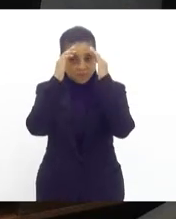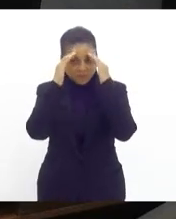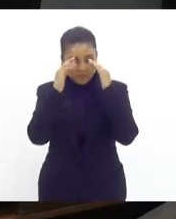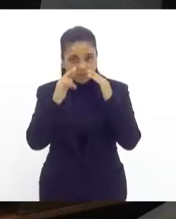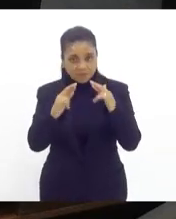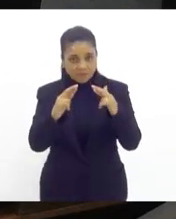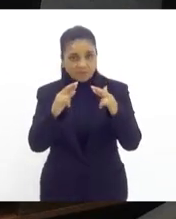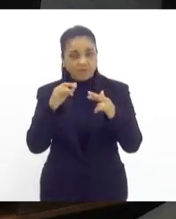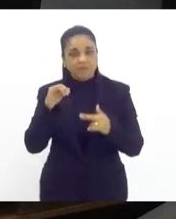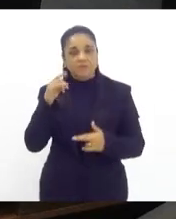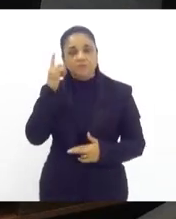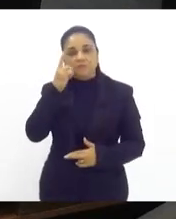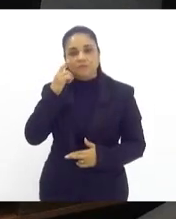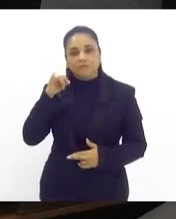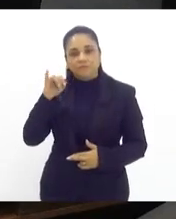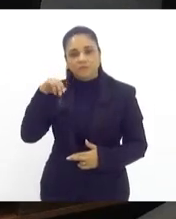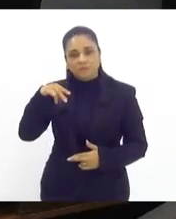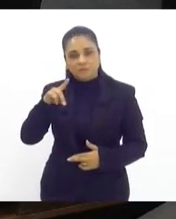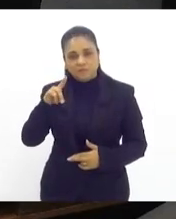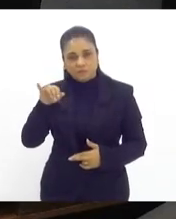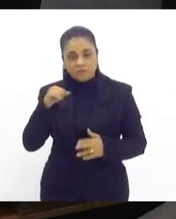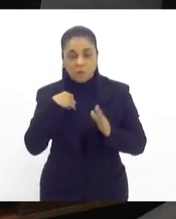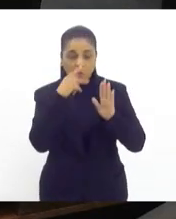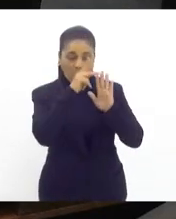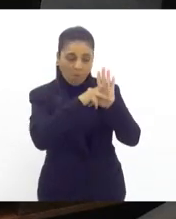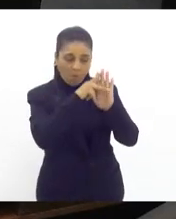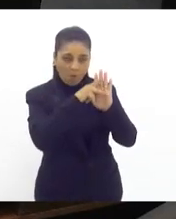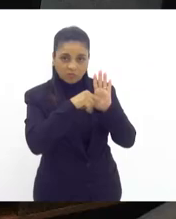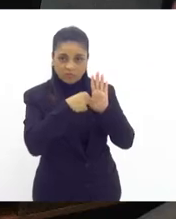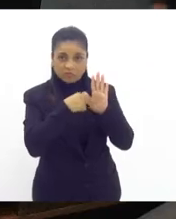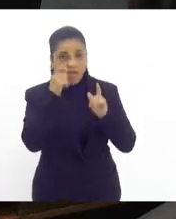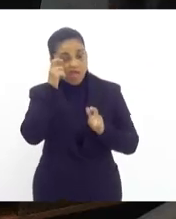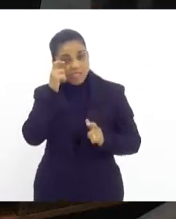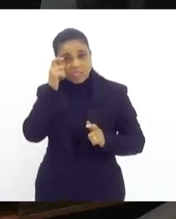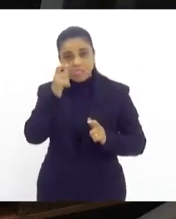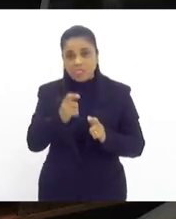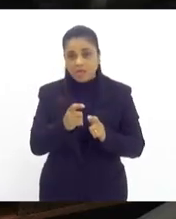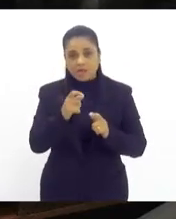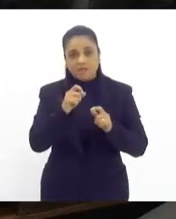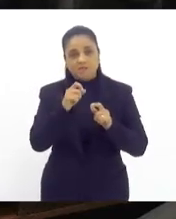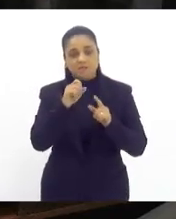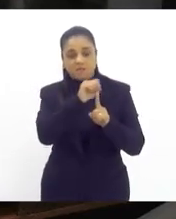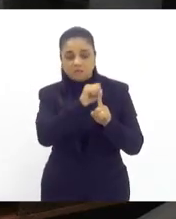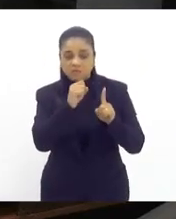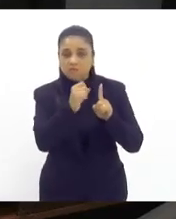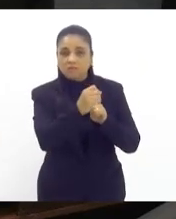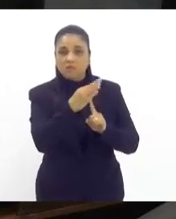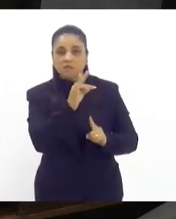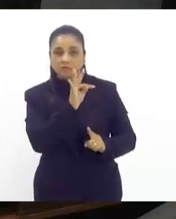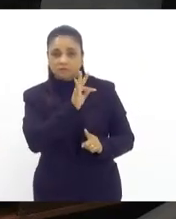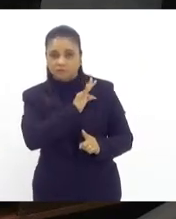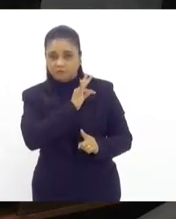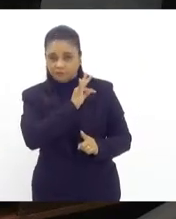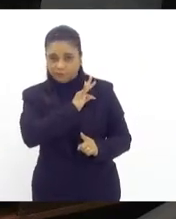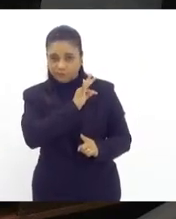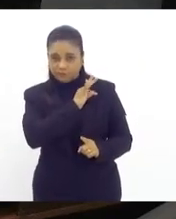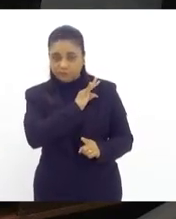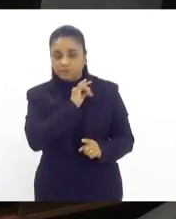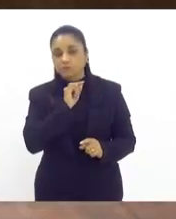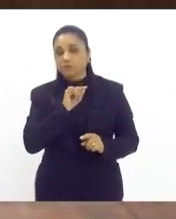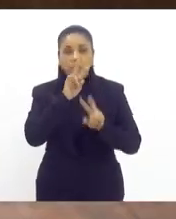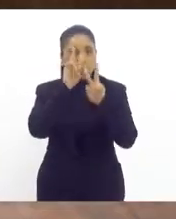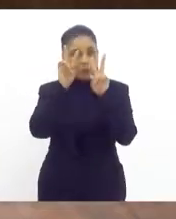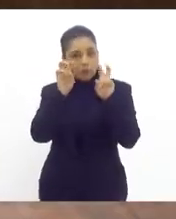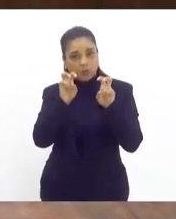a deputada índia que o projeto é de interesse da sociedade Fluminense uma vez que trata de